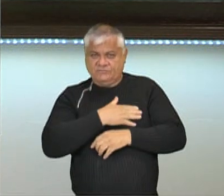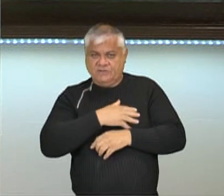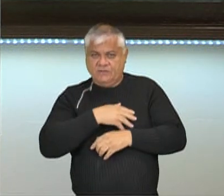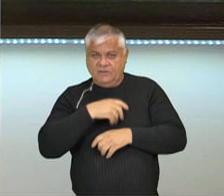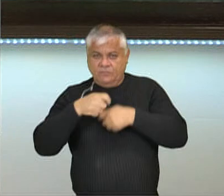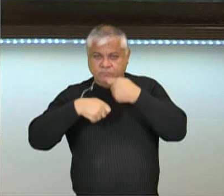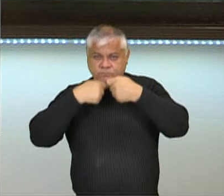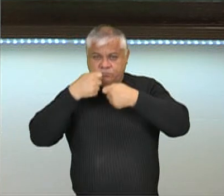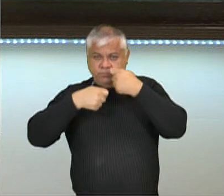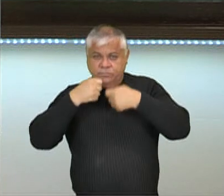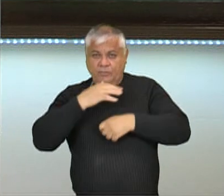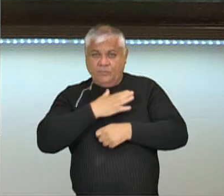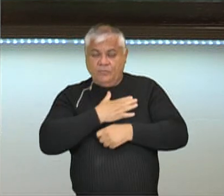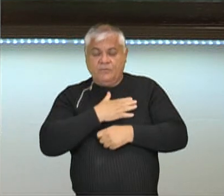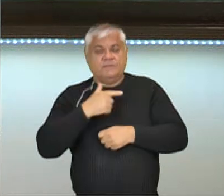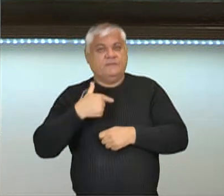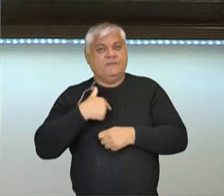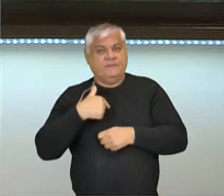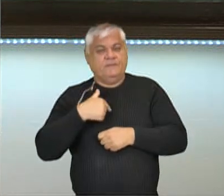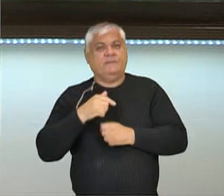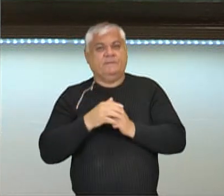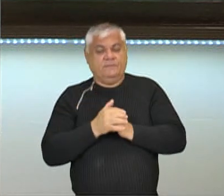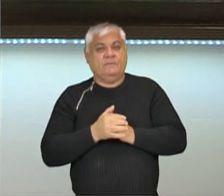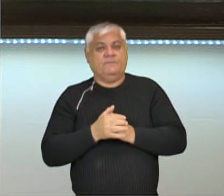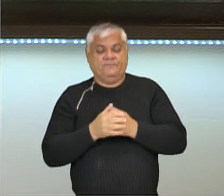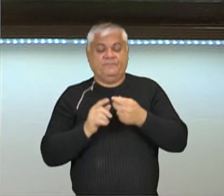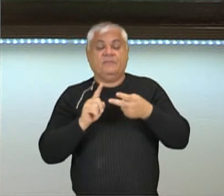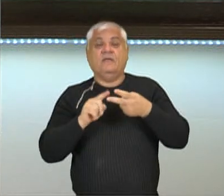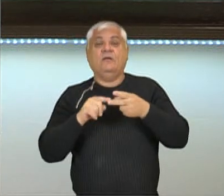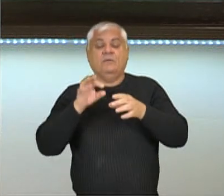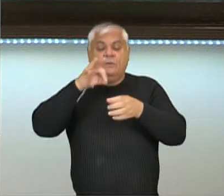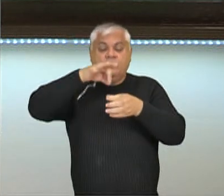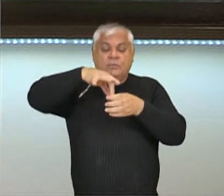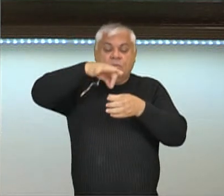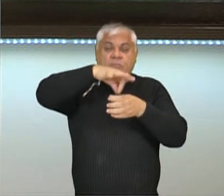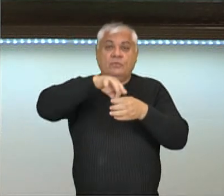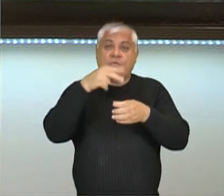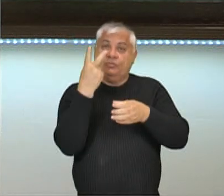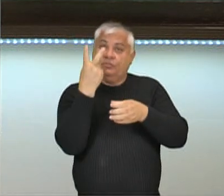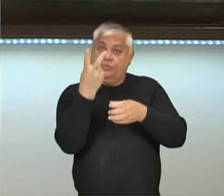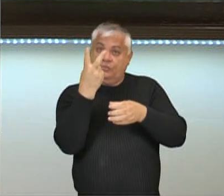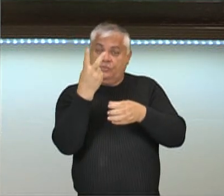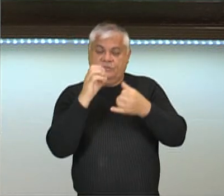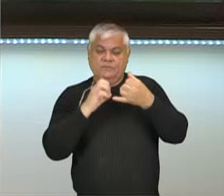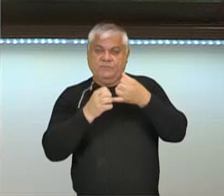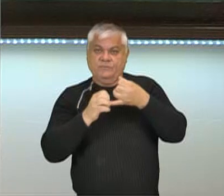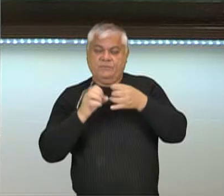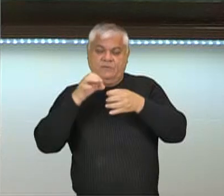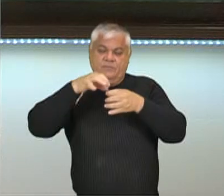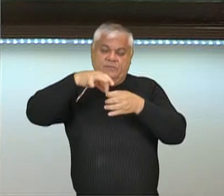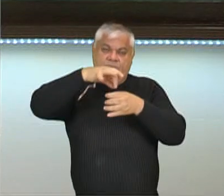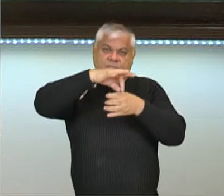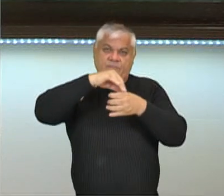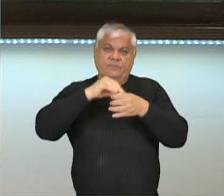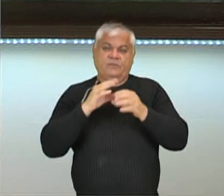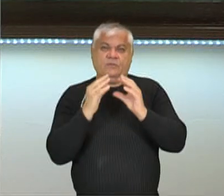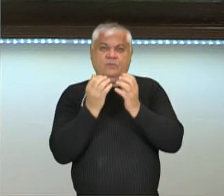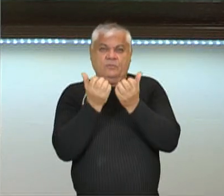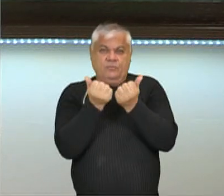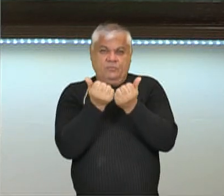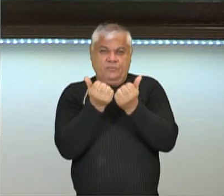essa leguminosa? Eucotiledônia. Vamos então colocar sobre o algodão